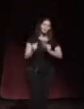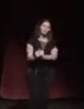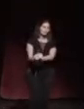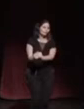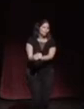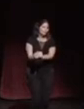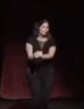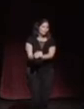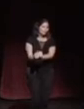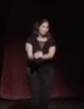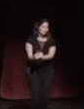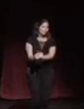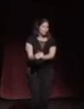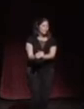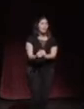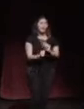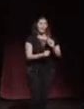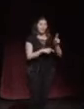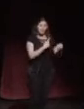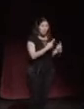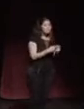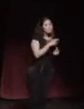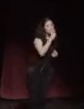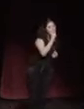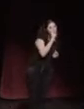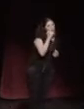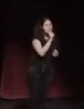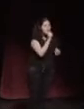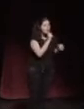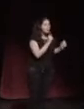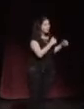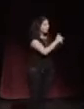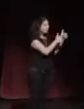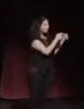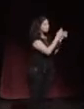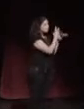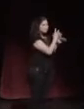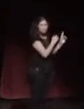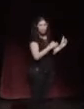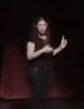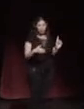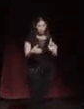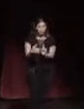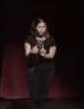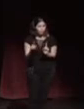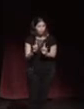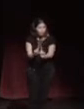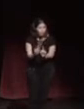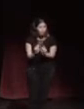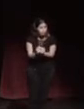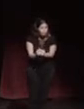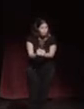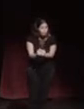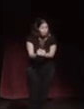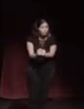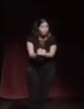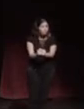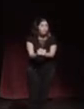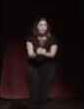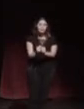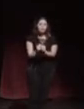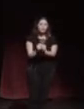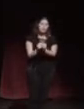Quando o adulto volta, o cuidador, o seu pai, a sua mãe, as suas referências diretas voltam para casa, estão